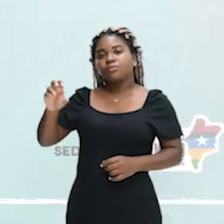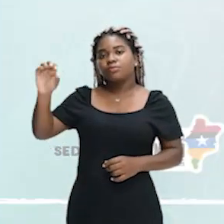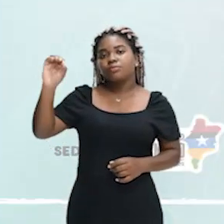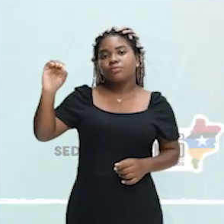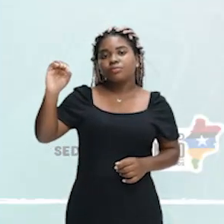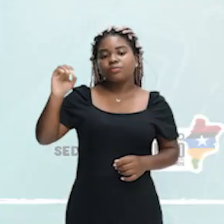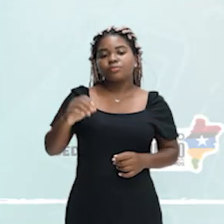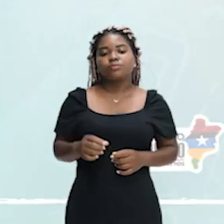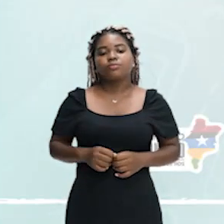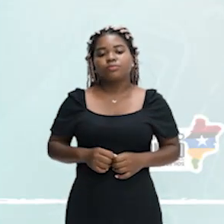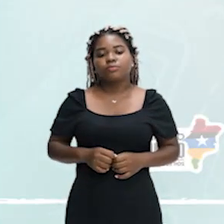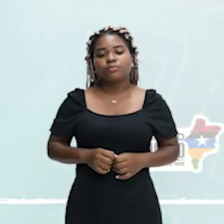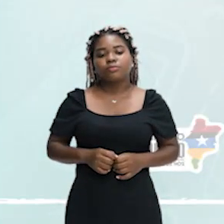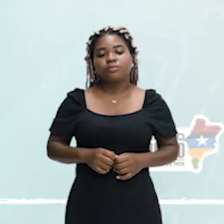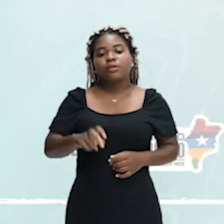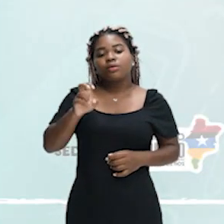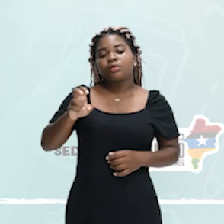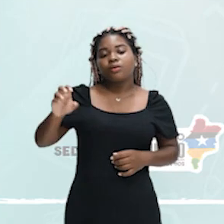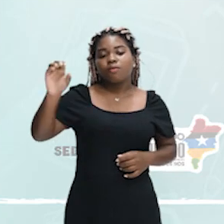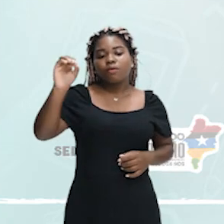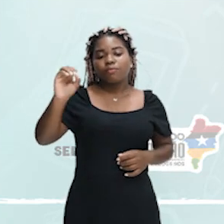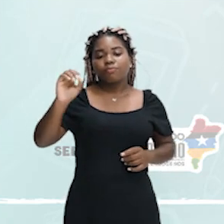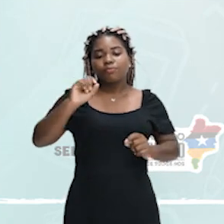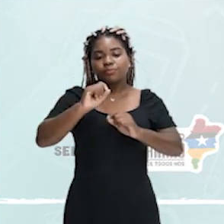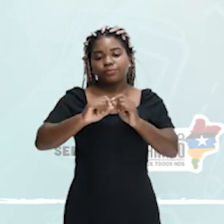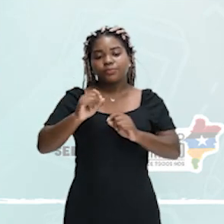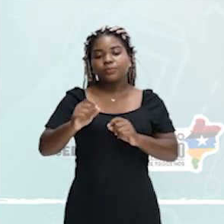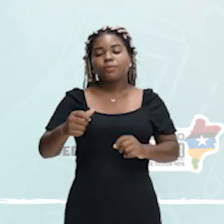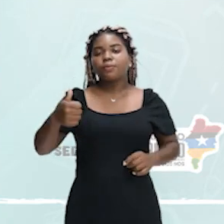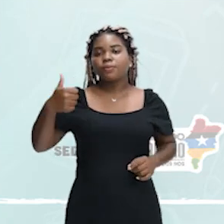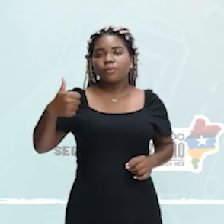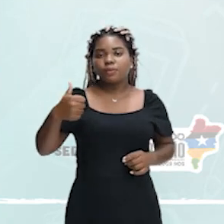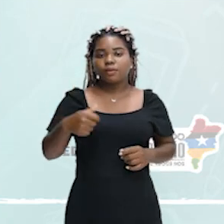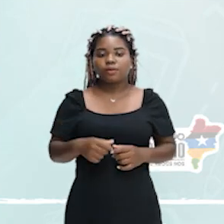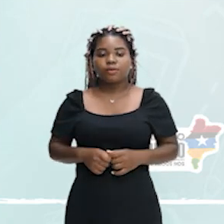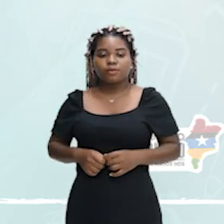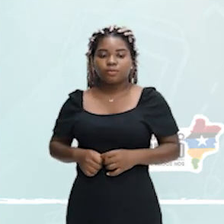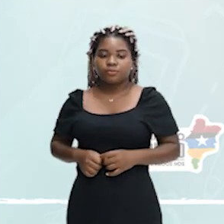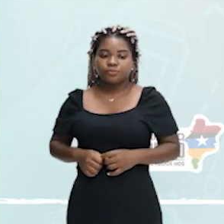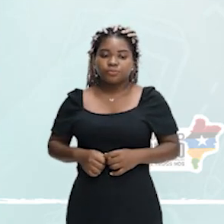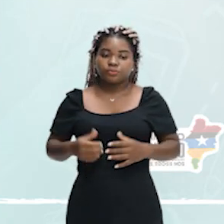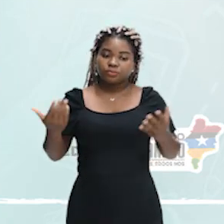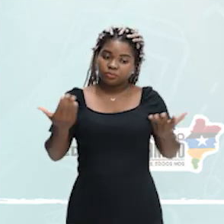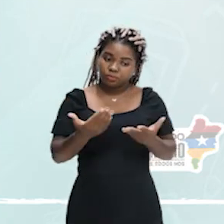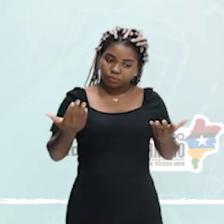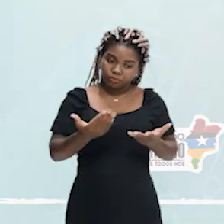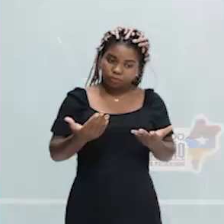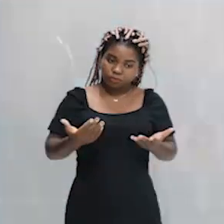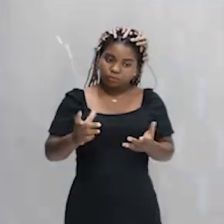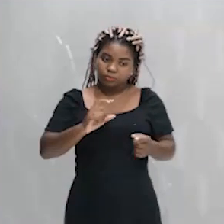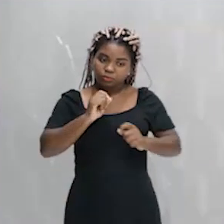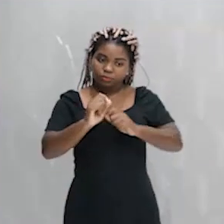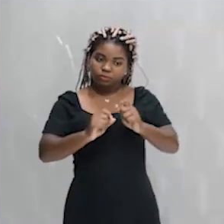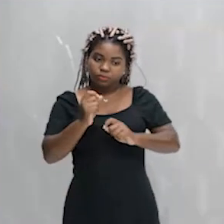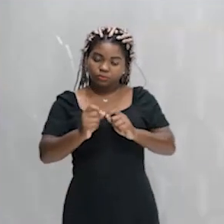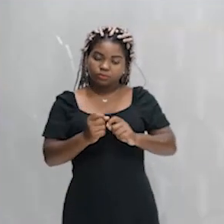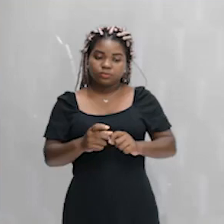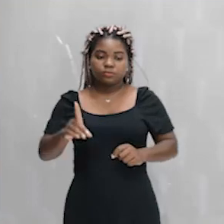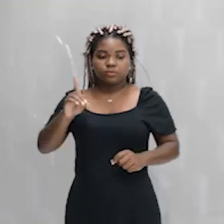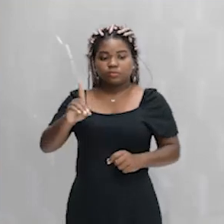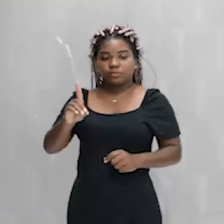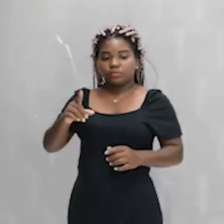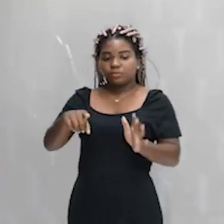0. E lógico que 5 elevado a 0 dá quem? A unidade. Agora, nós vamos calcular o f do menos